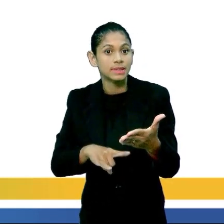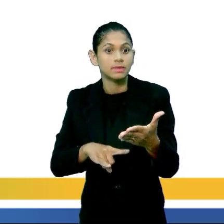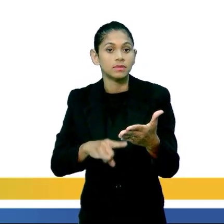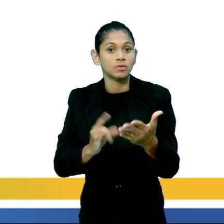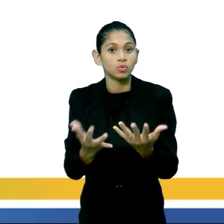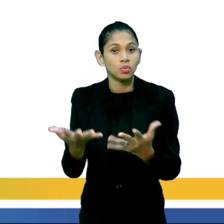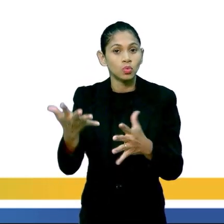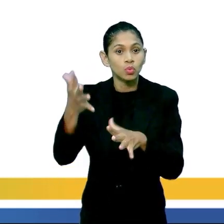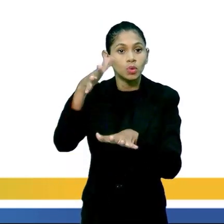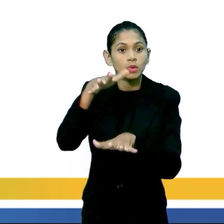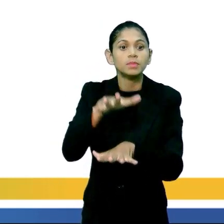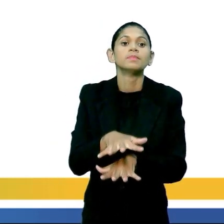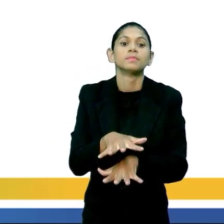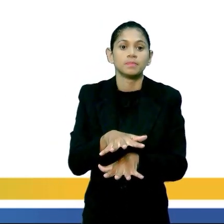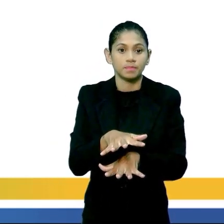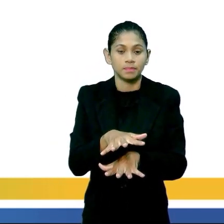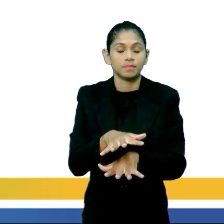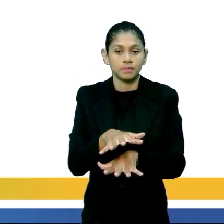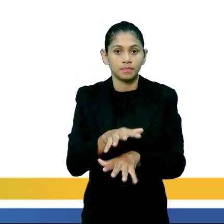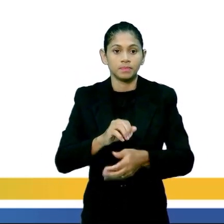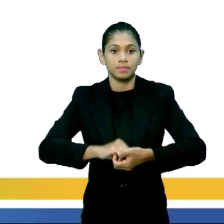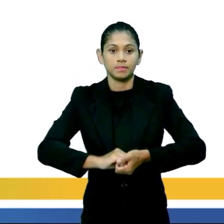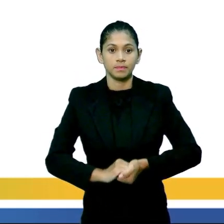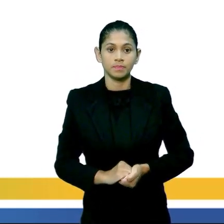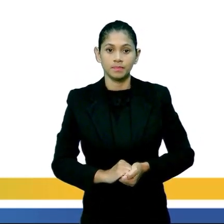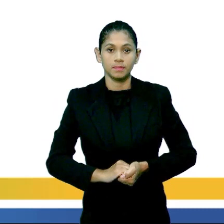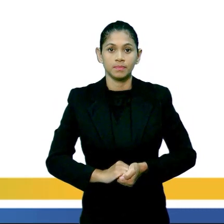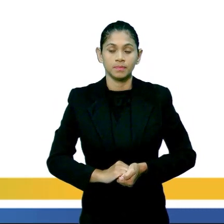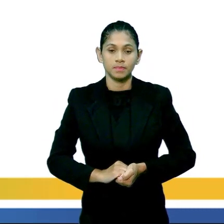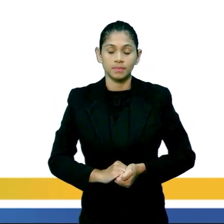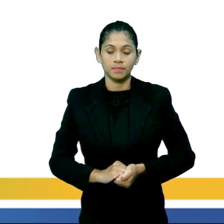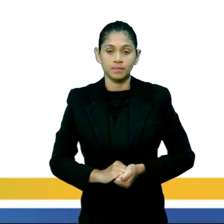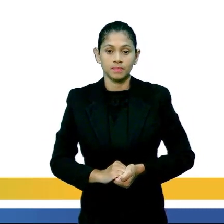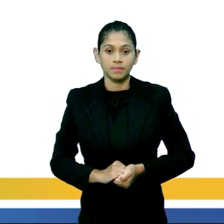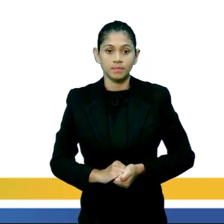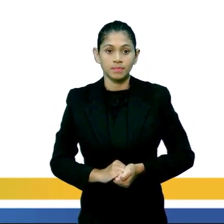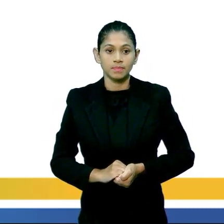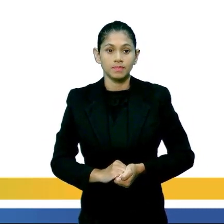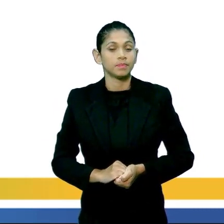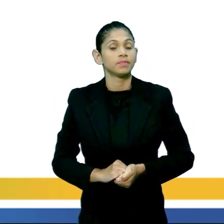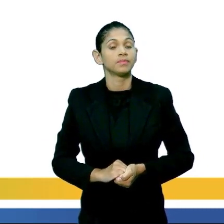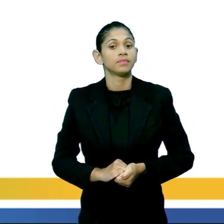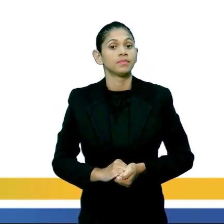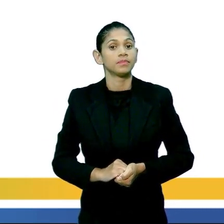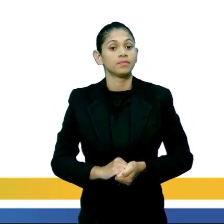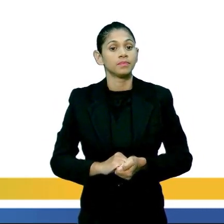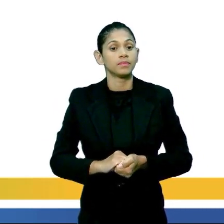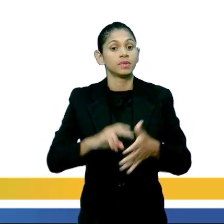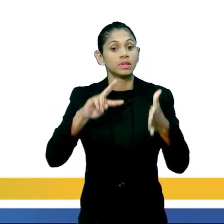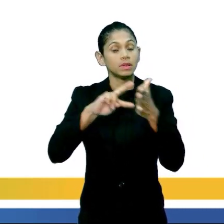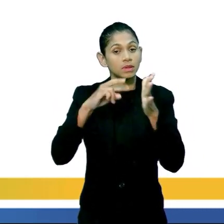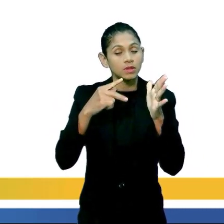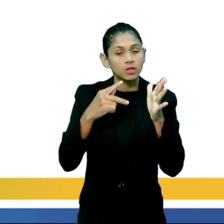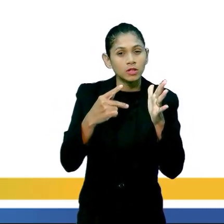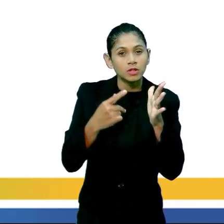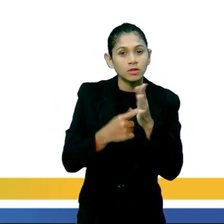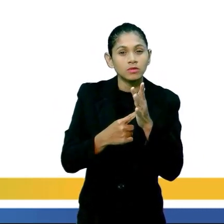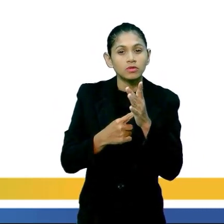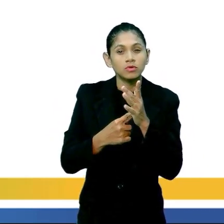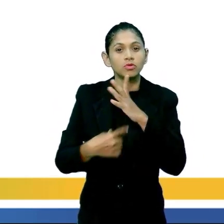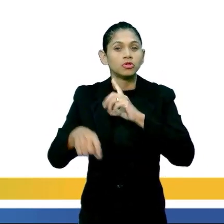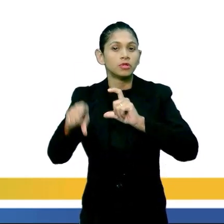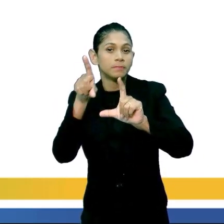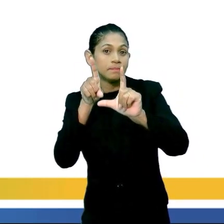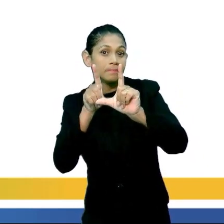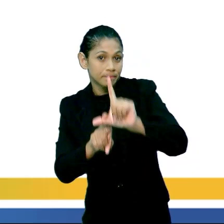exclusivo colonial ou exclusivo comercial metropolitano. Consiste em uma relação de dependência, uma relação